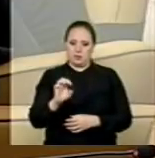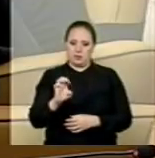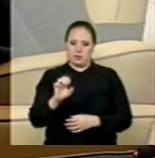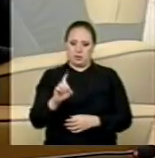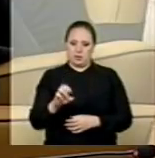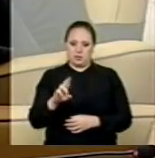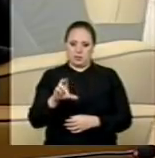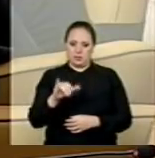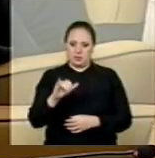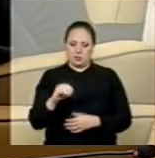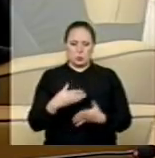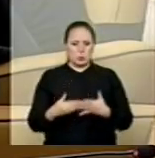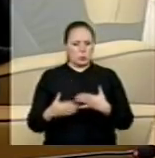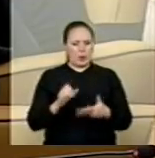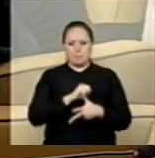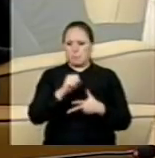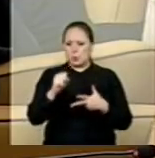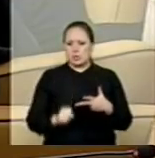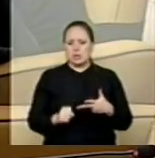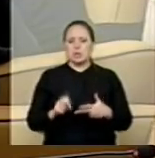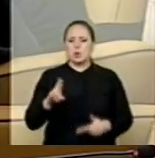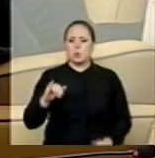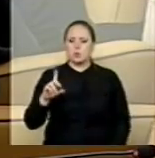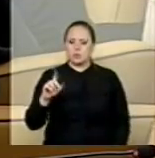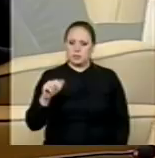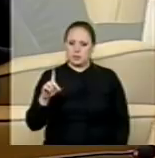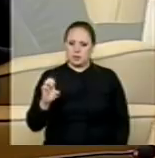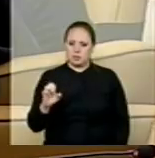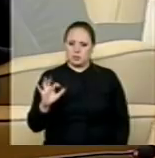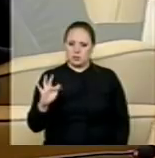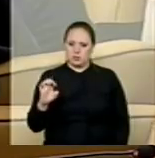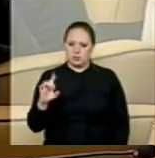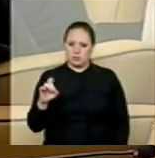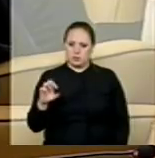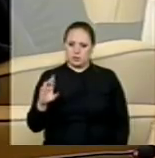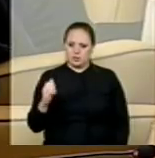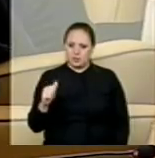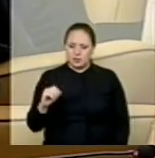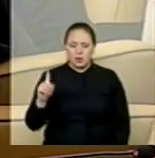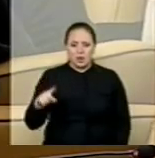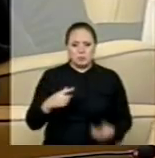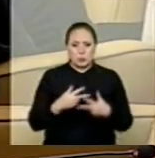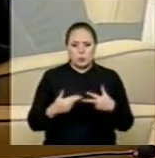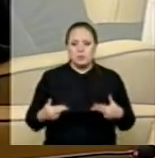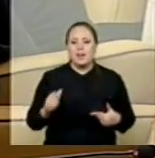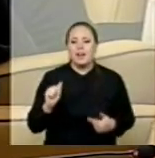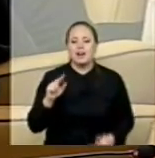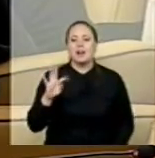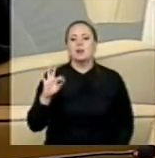qualquer poderes nas unidades da federação é situação autorizadora